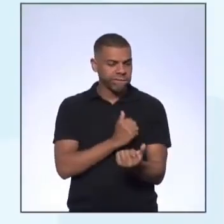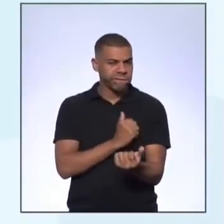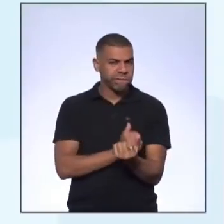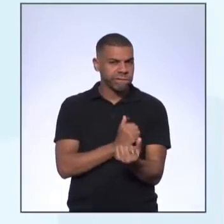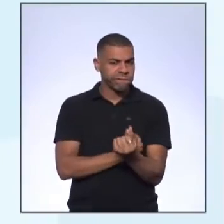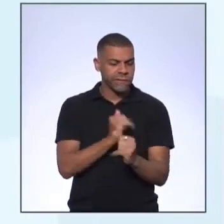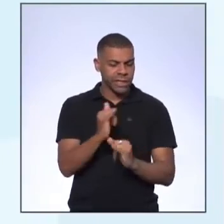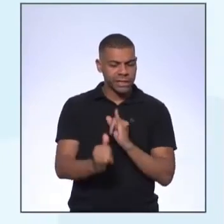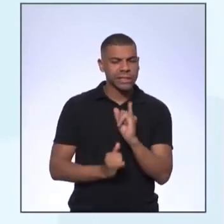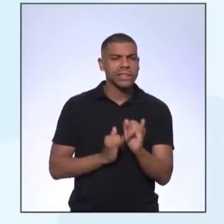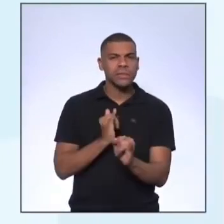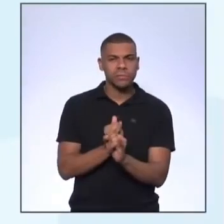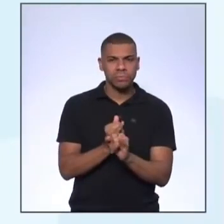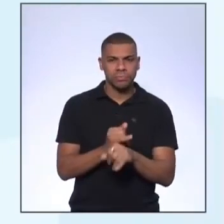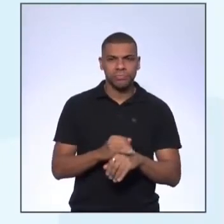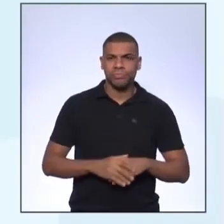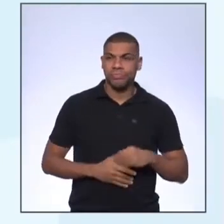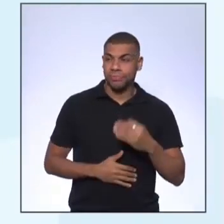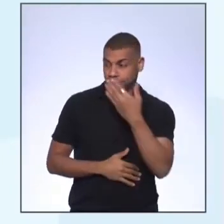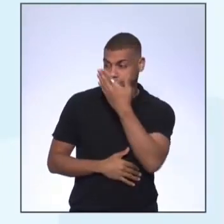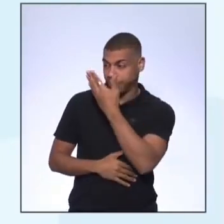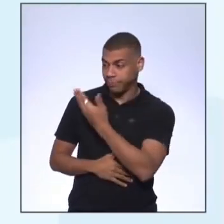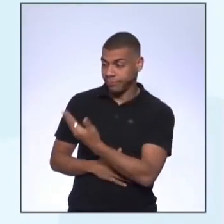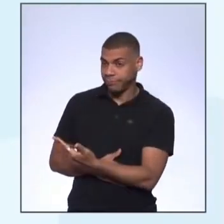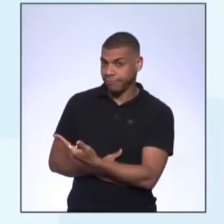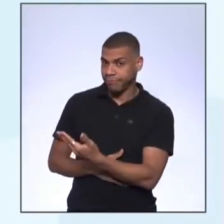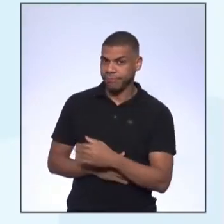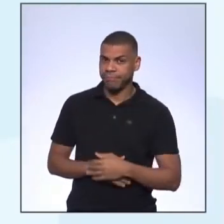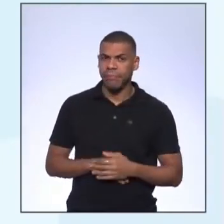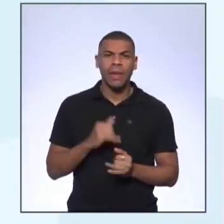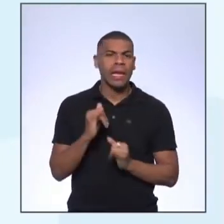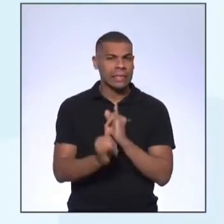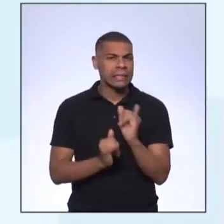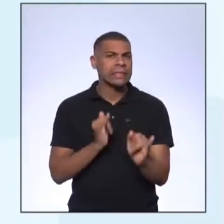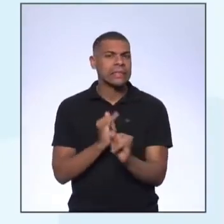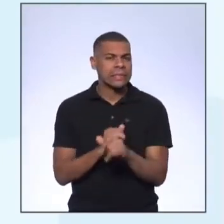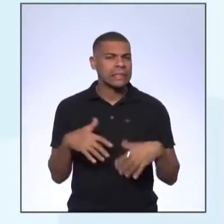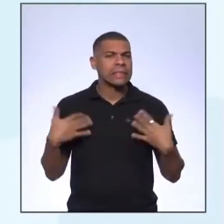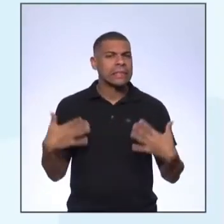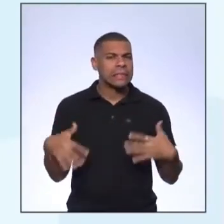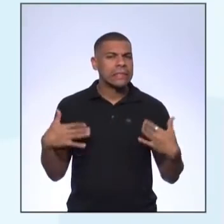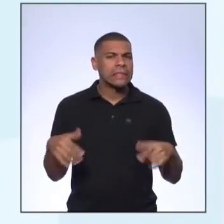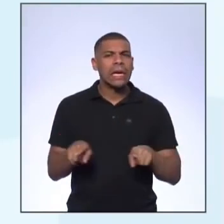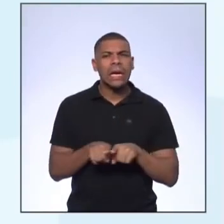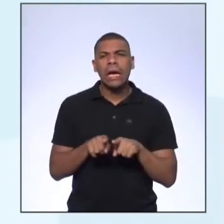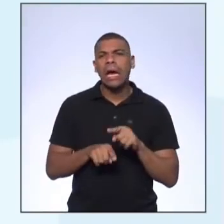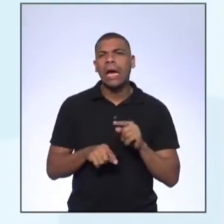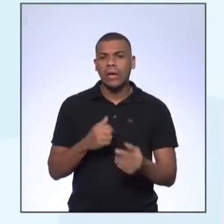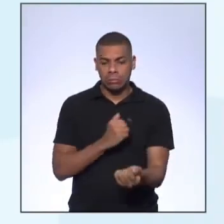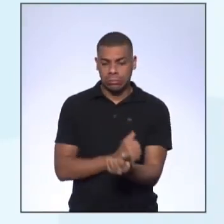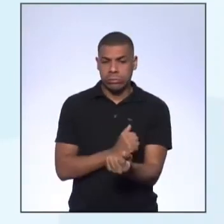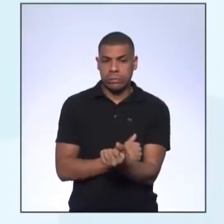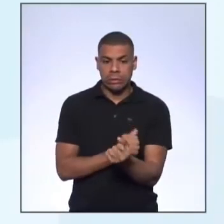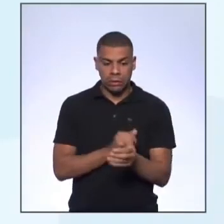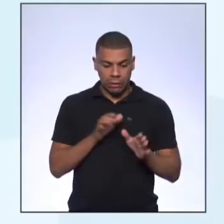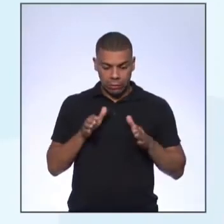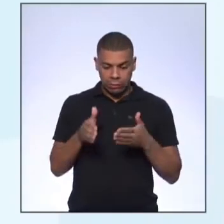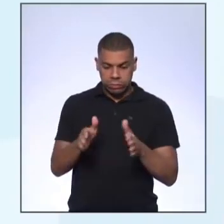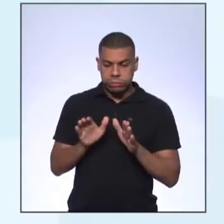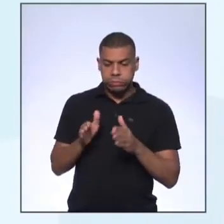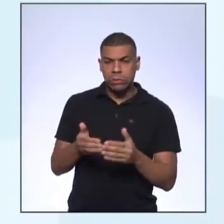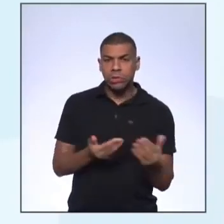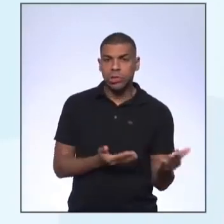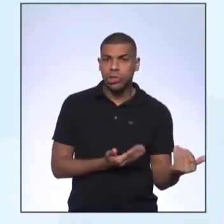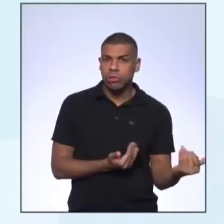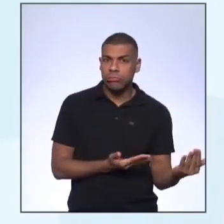Junqueira, João Mário Santana e William Roth. A internet tem se tornado atualmente o objeto de dependência de muitos